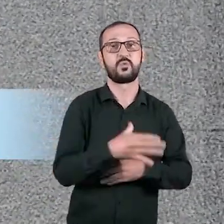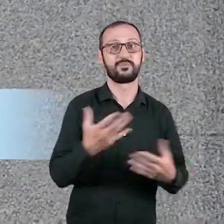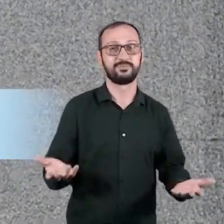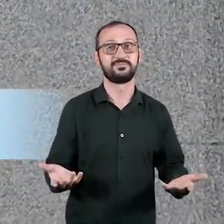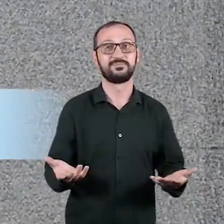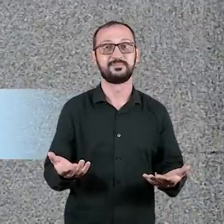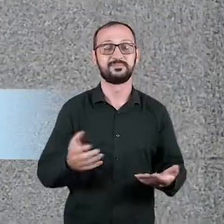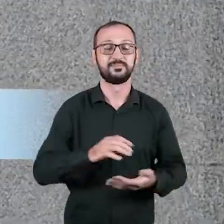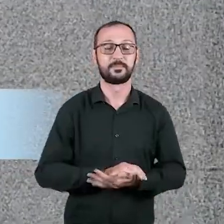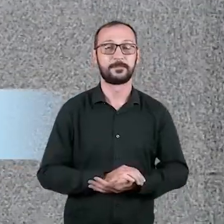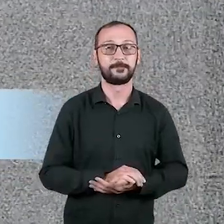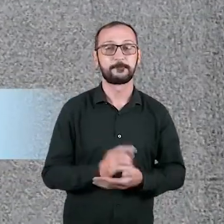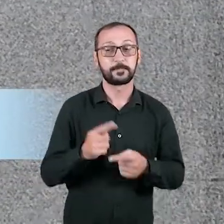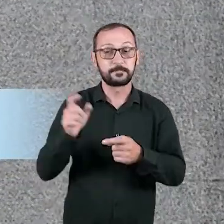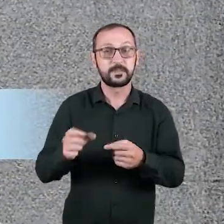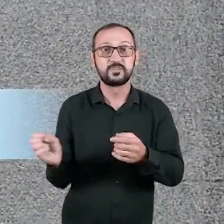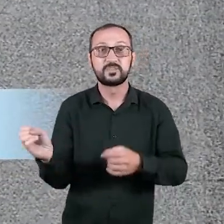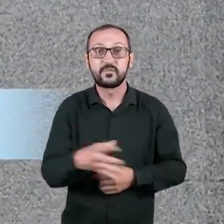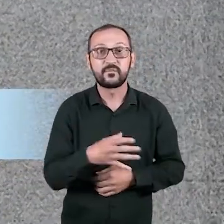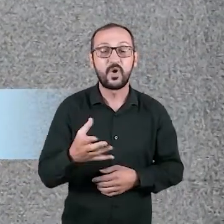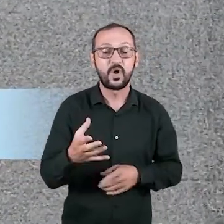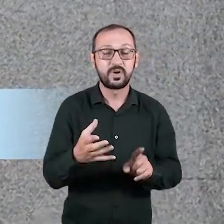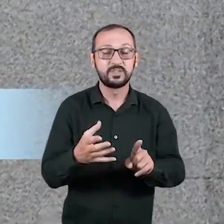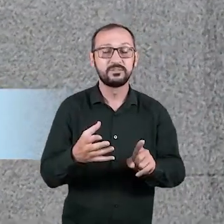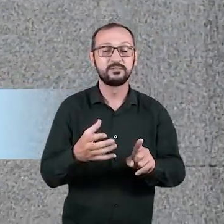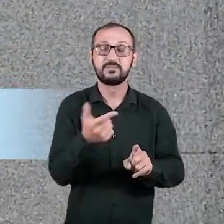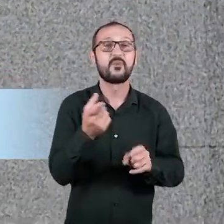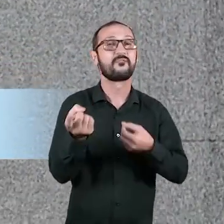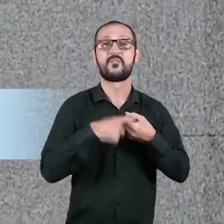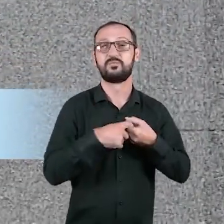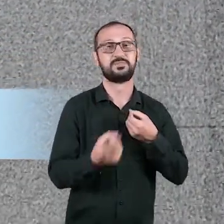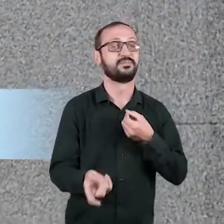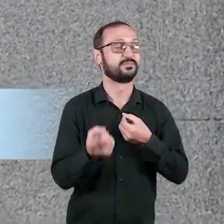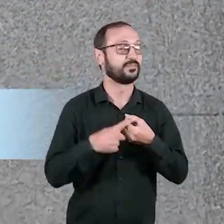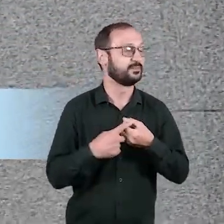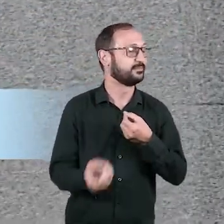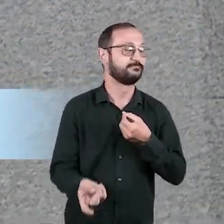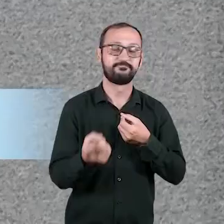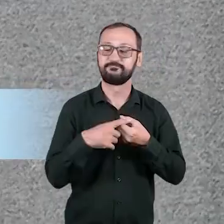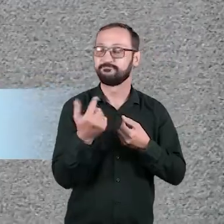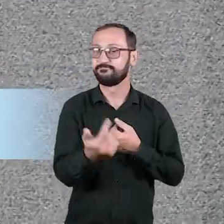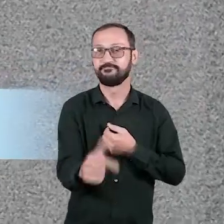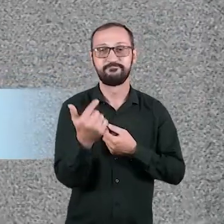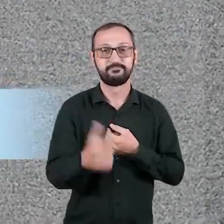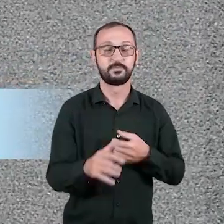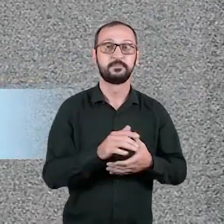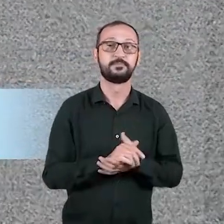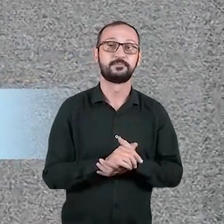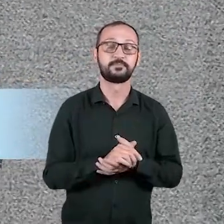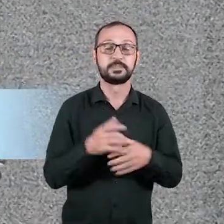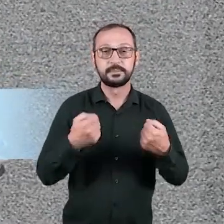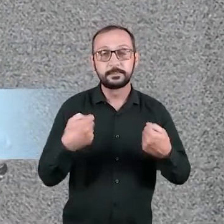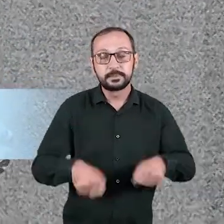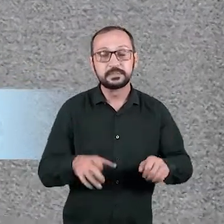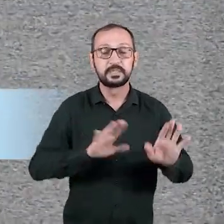que eu preciso colocar naquilo que já foi, e não tem como voltar. Tem que ter muito, muito